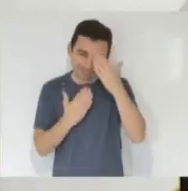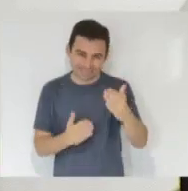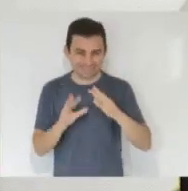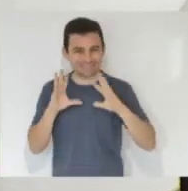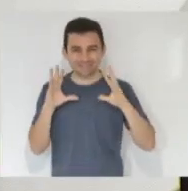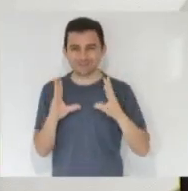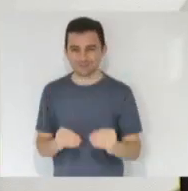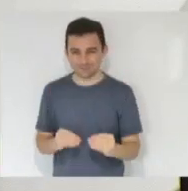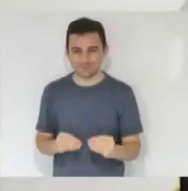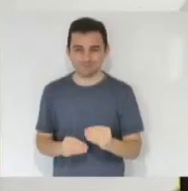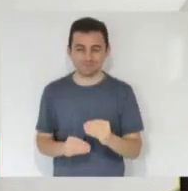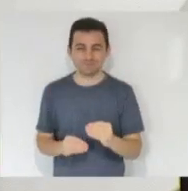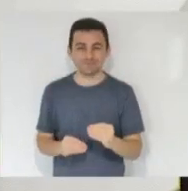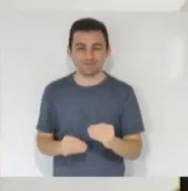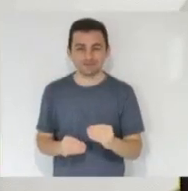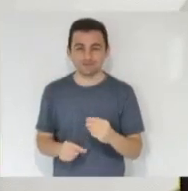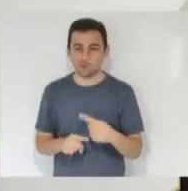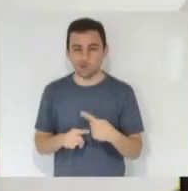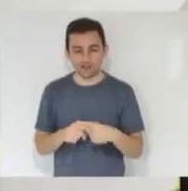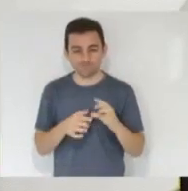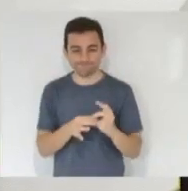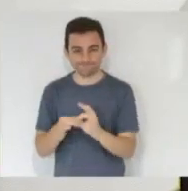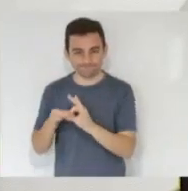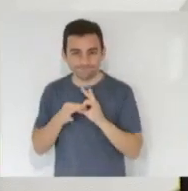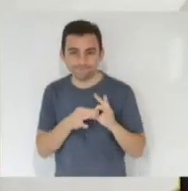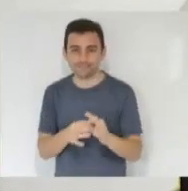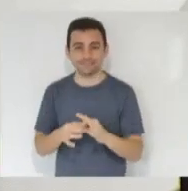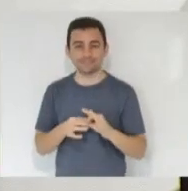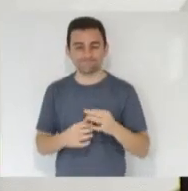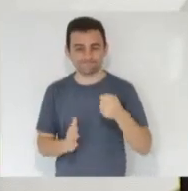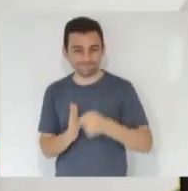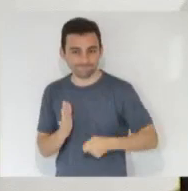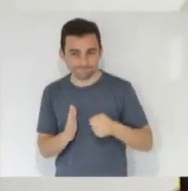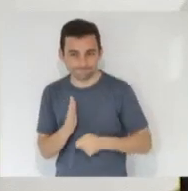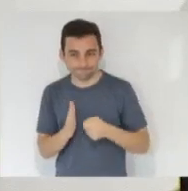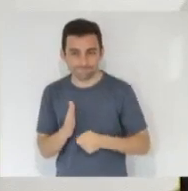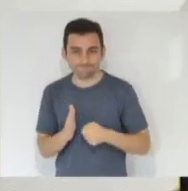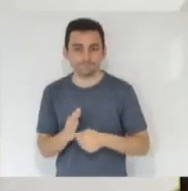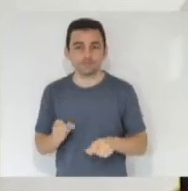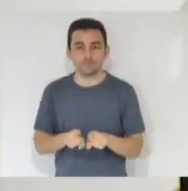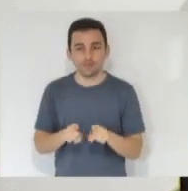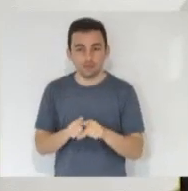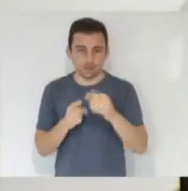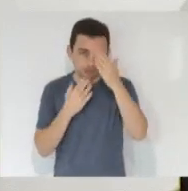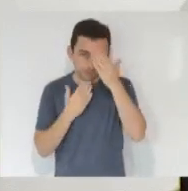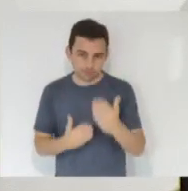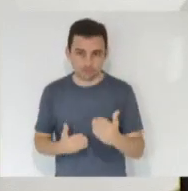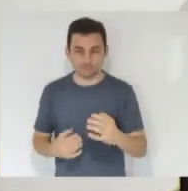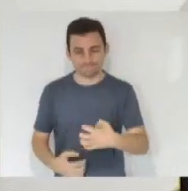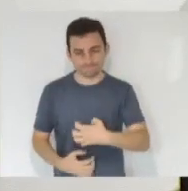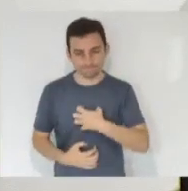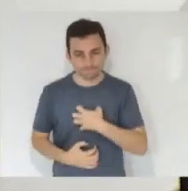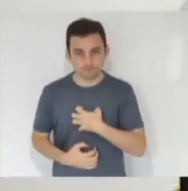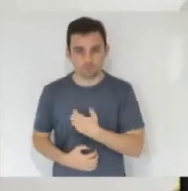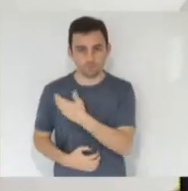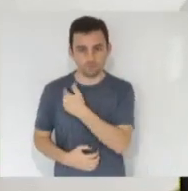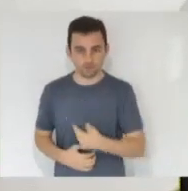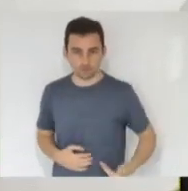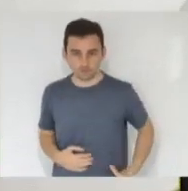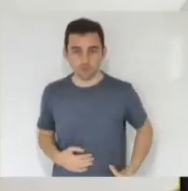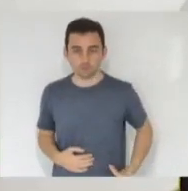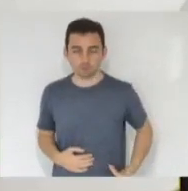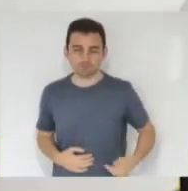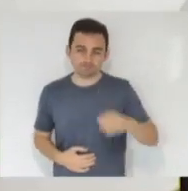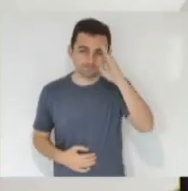todas pela nossa união nessa luta. Agradeço mais uma vez a sensibilidade do governador Carlos